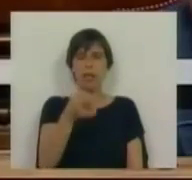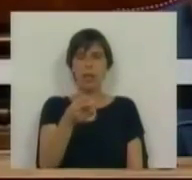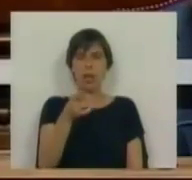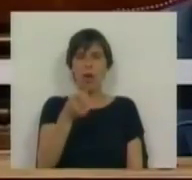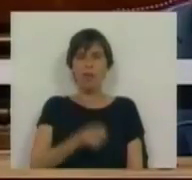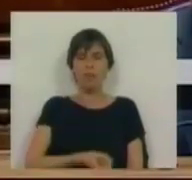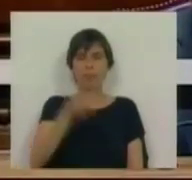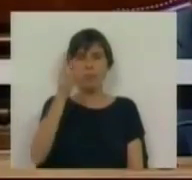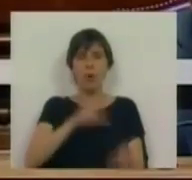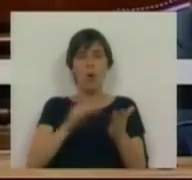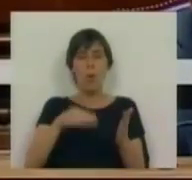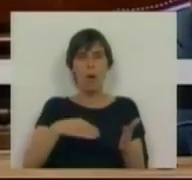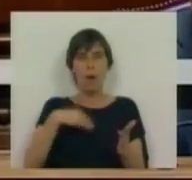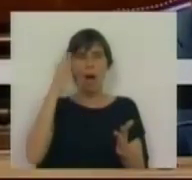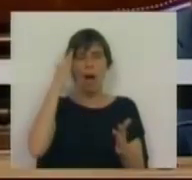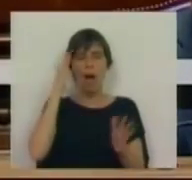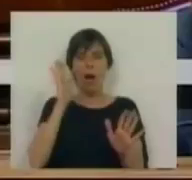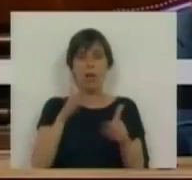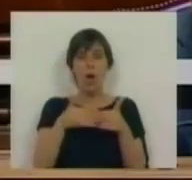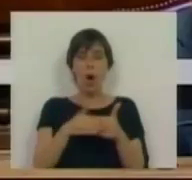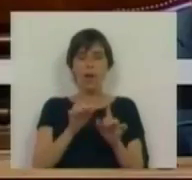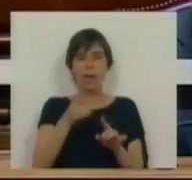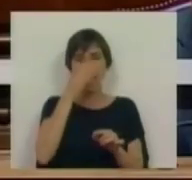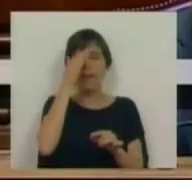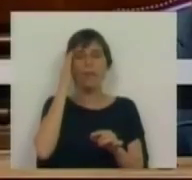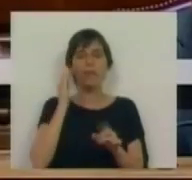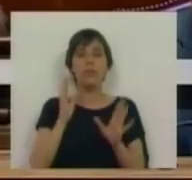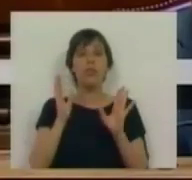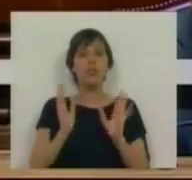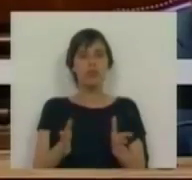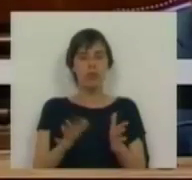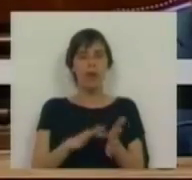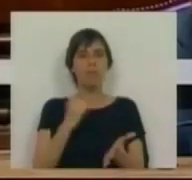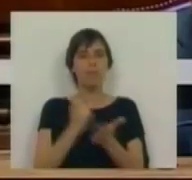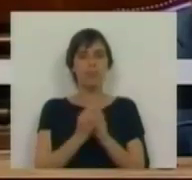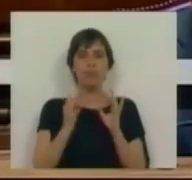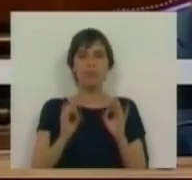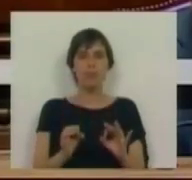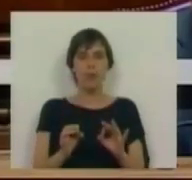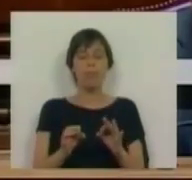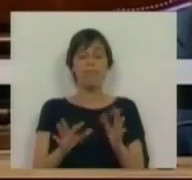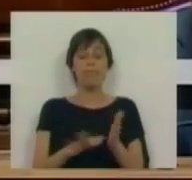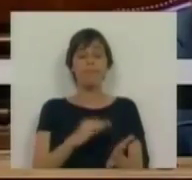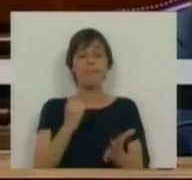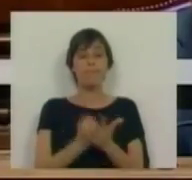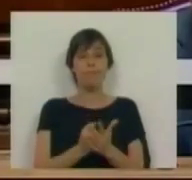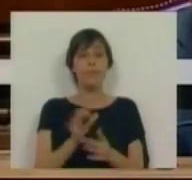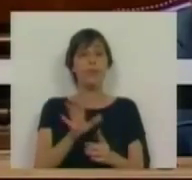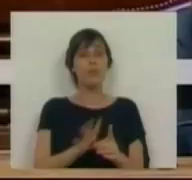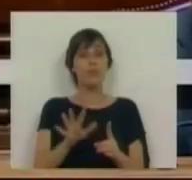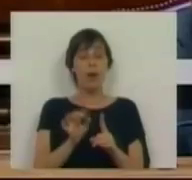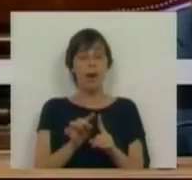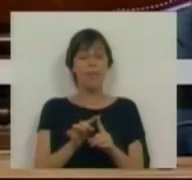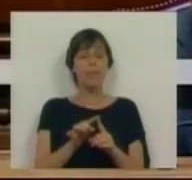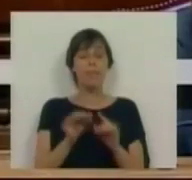69 contratos, se a memória não me atraiçoa, mas a ordem de grandeza é esta, já ficou concluída. E ficou concluída de maneira